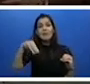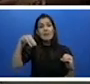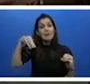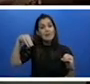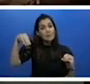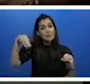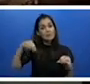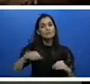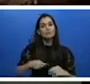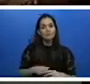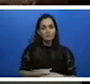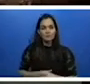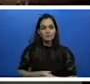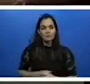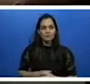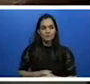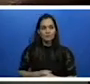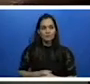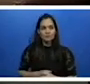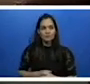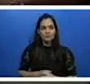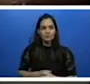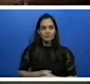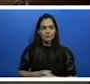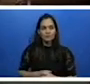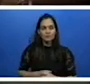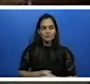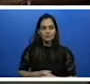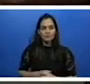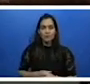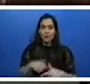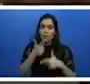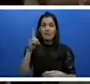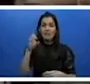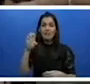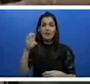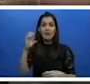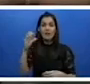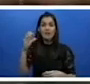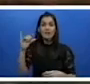10 risquinhos aqui dentro. Eu dividi 1 inteiro por 10.